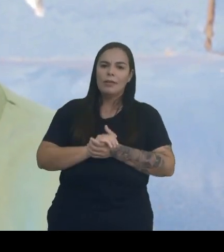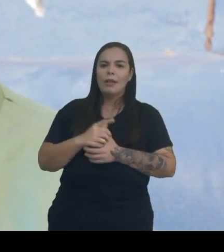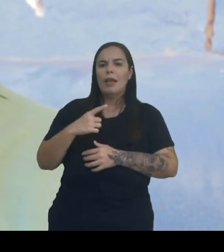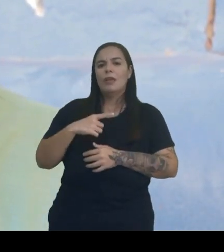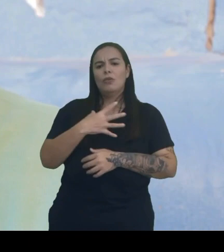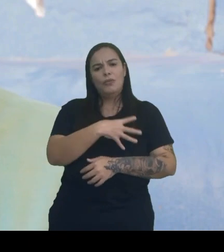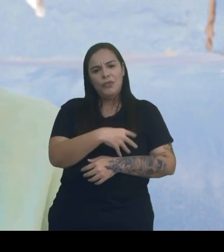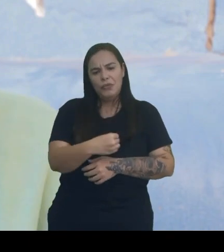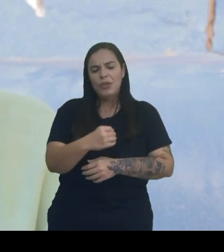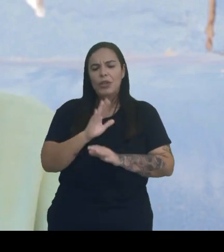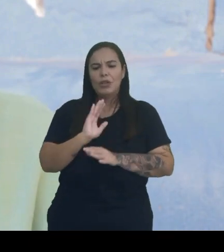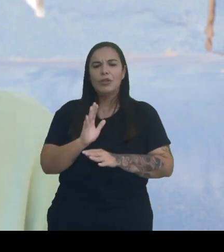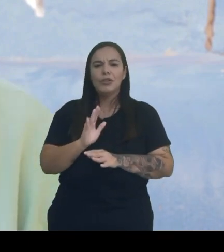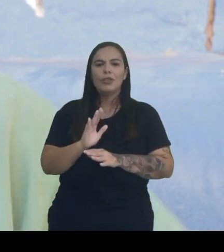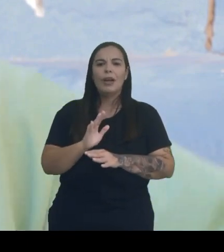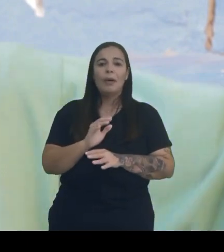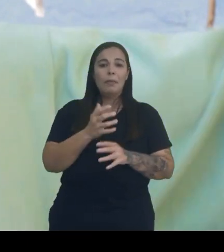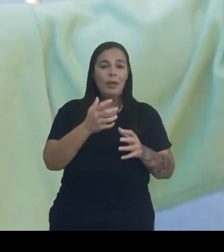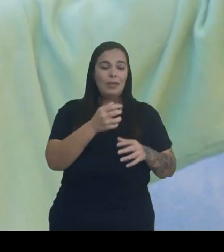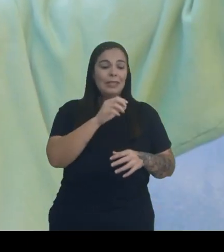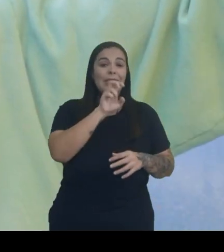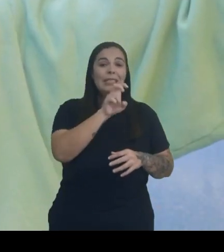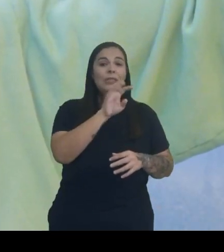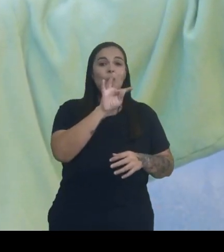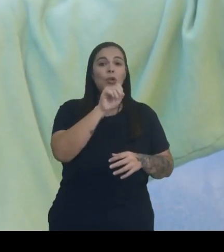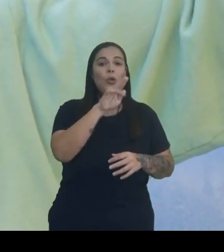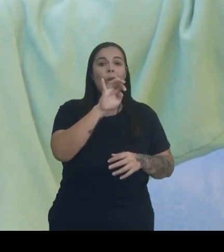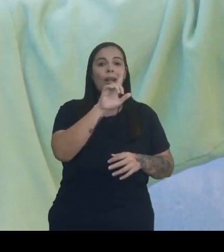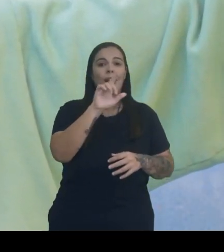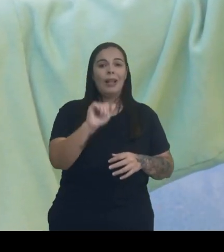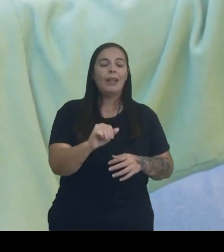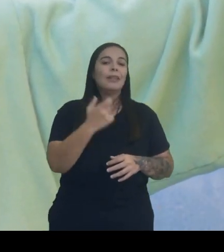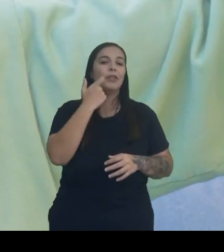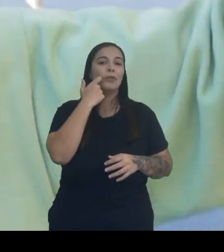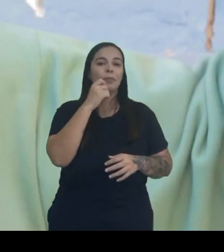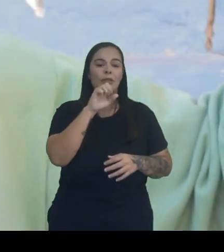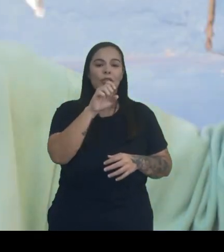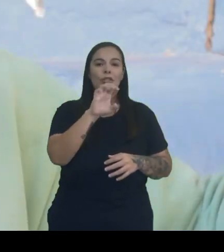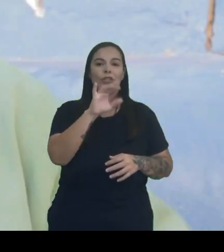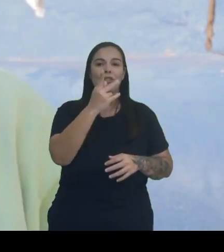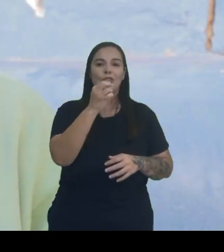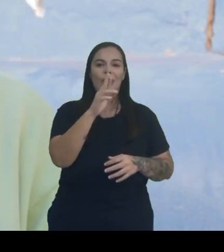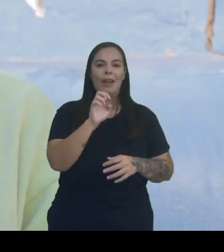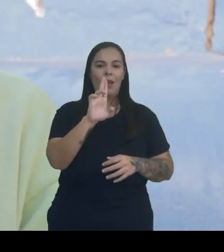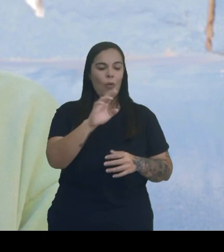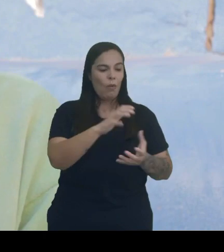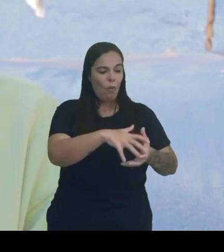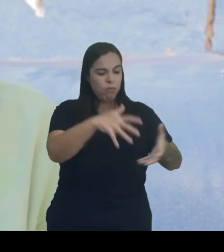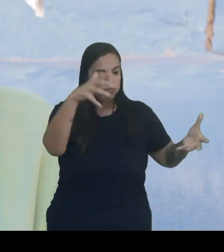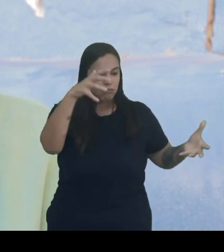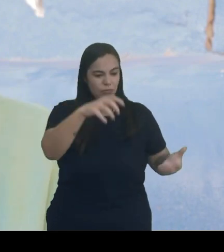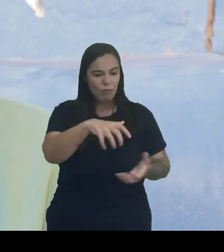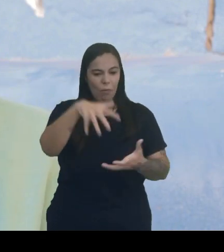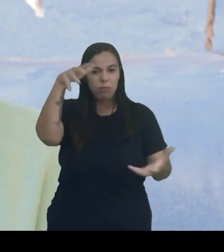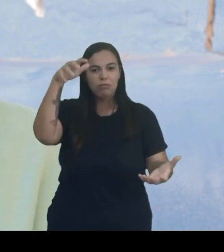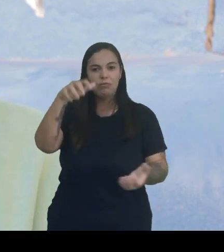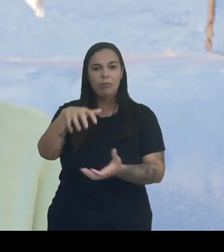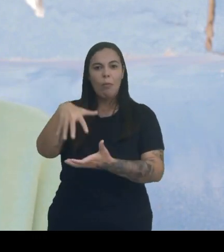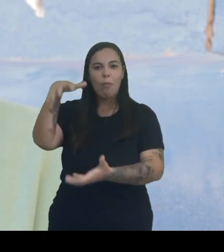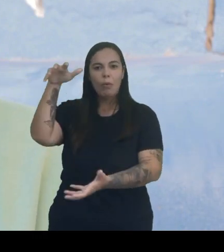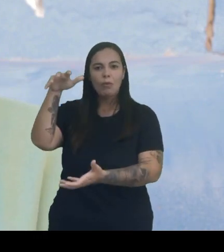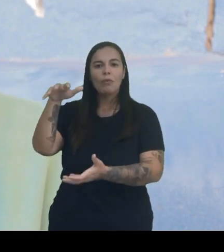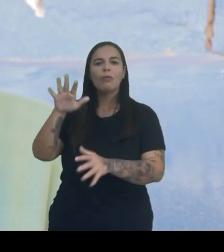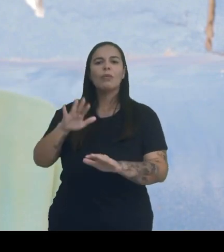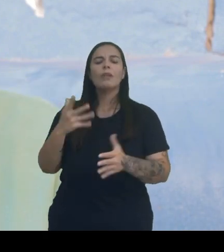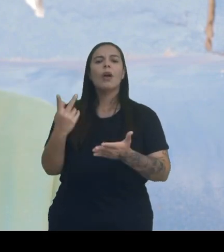colo, quase 5 toneladas de xarel que eu peguei. Xarel de 8 quilos, 7 quilos, tudo de tipo só, entendeu? Então o que